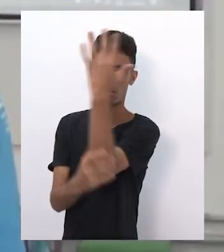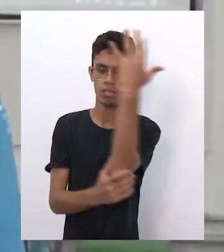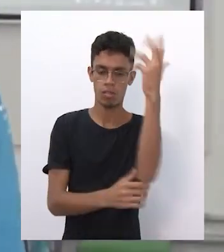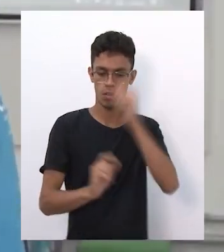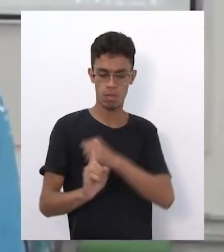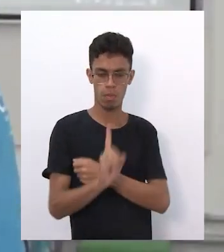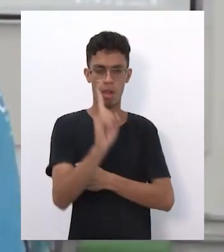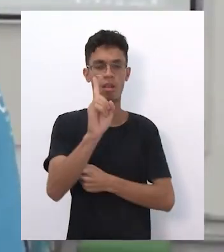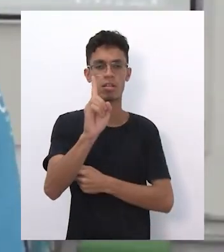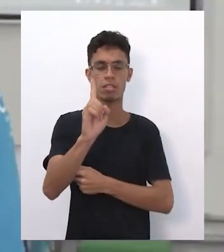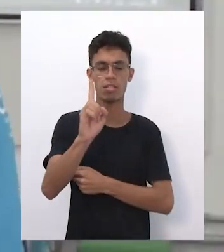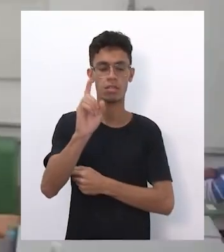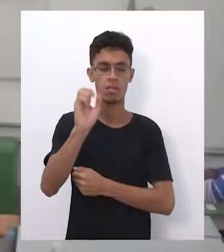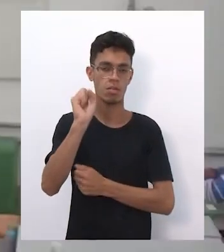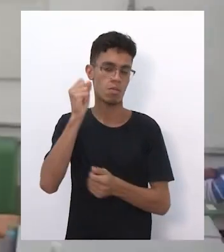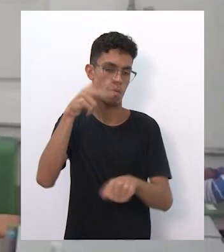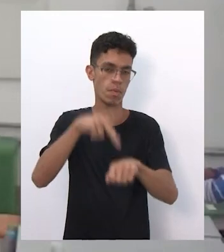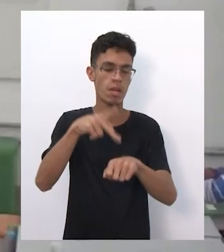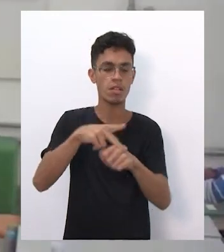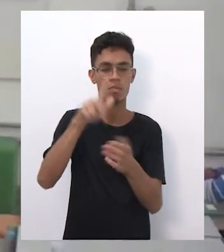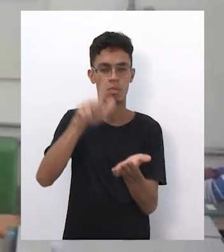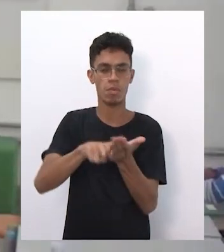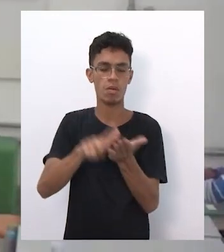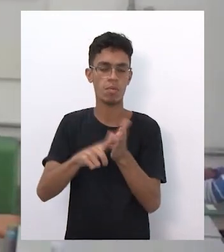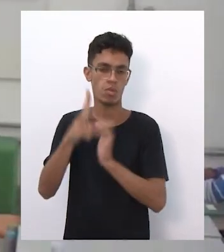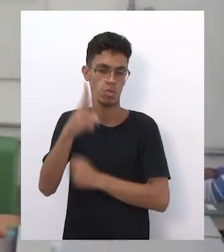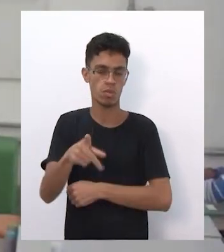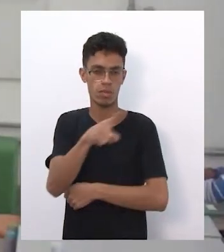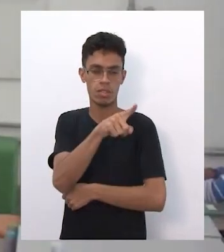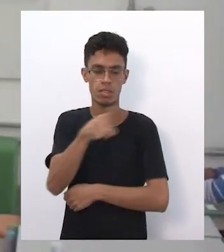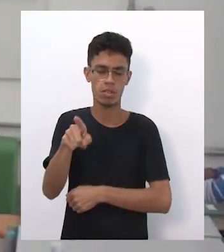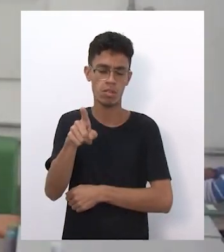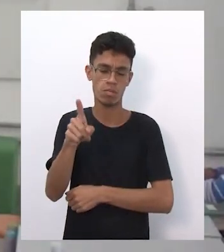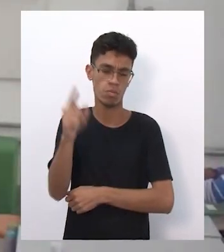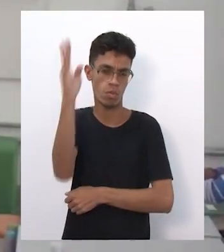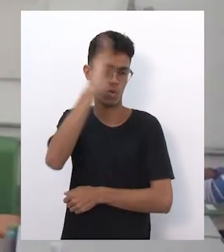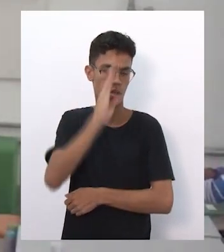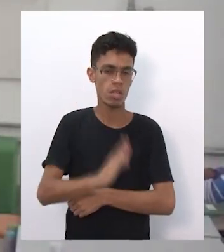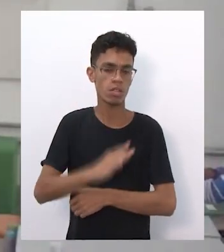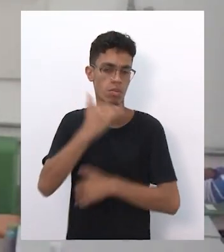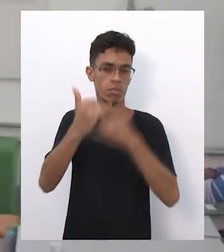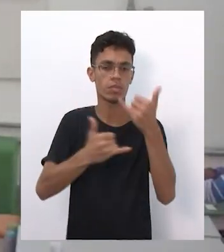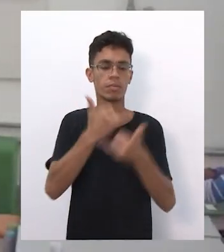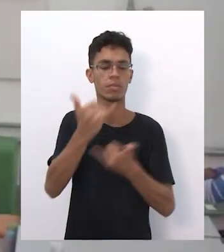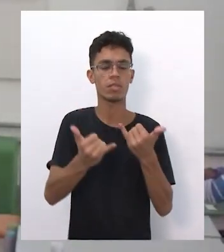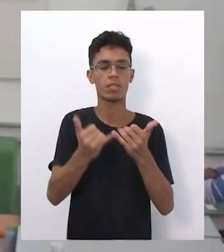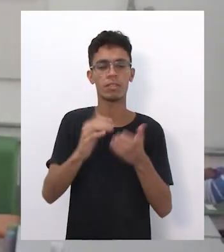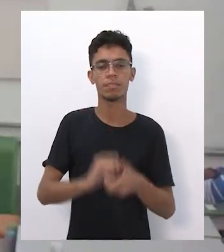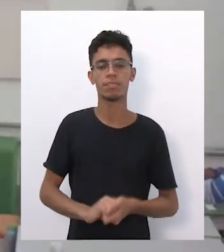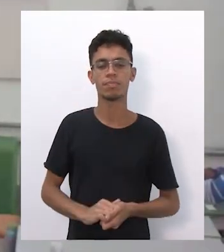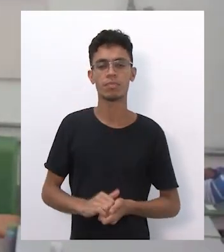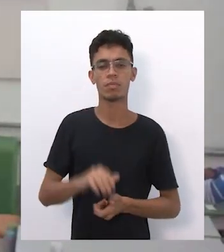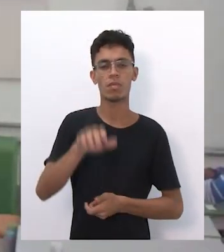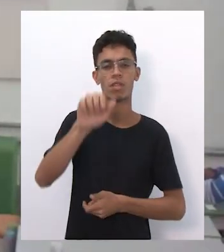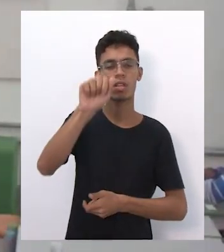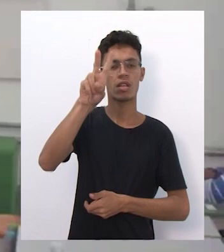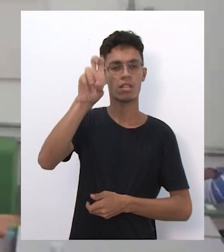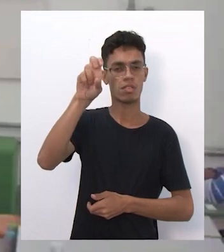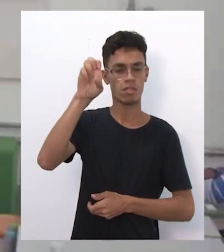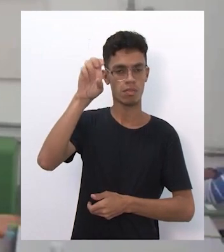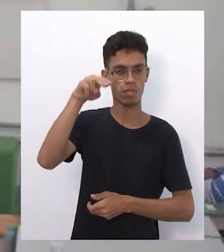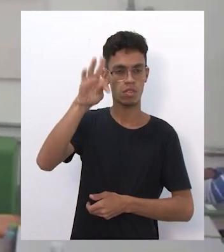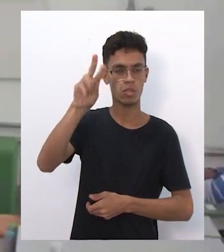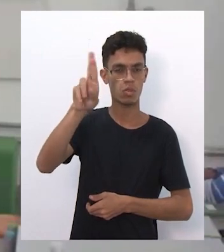para o desafio do pedra, papel e tesoura. Vocês podem pegar esse jogo, inclusive porque é de graça, né? Então procura lá, Aventura